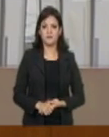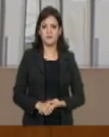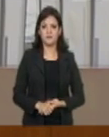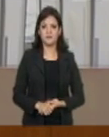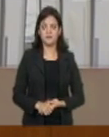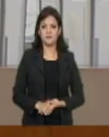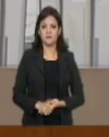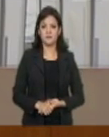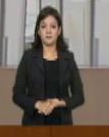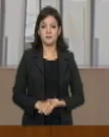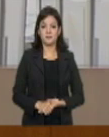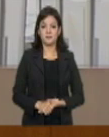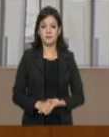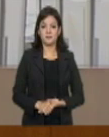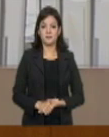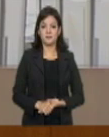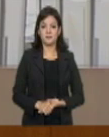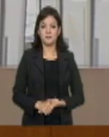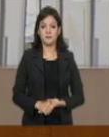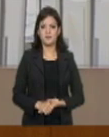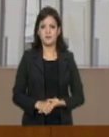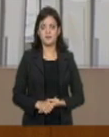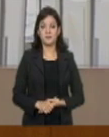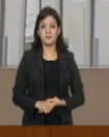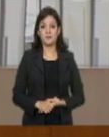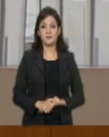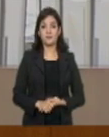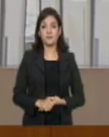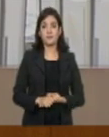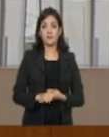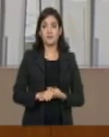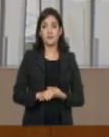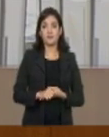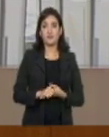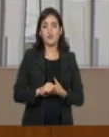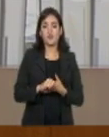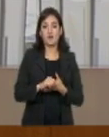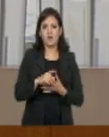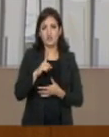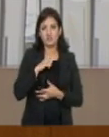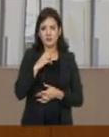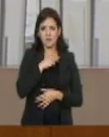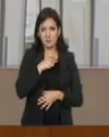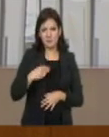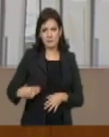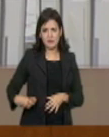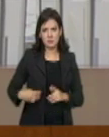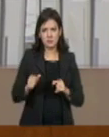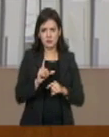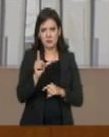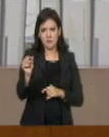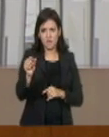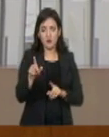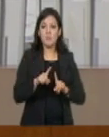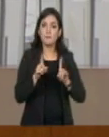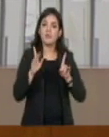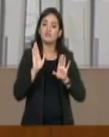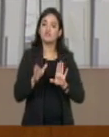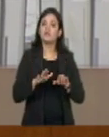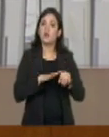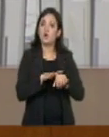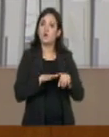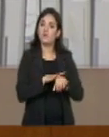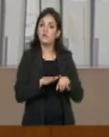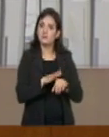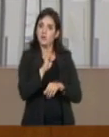Sua Excelência teve que se ausentar justificadamente, mas dialoguei com o ministro Luiz